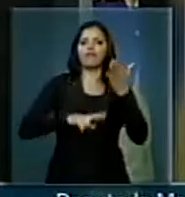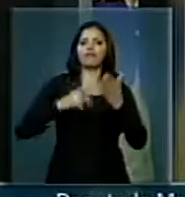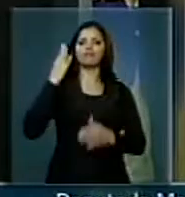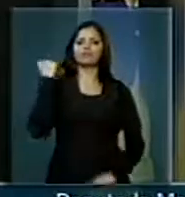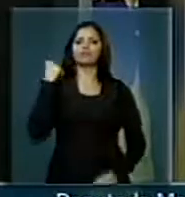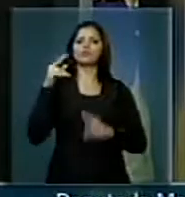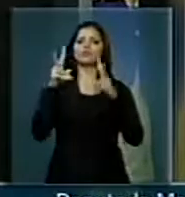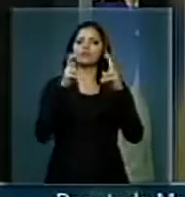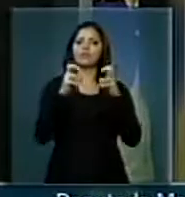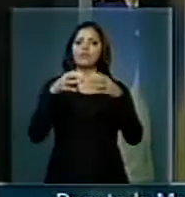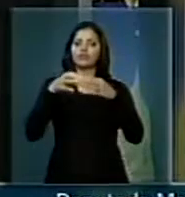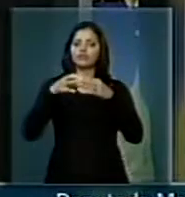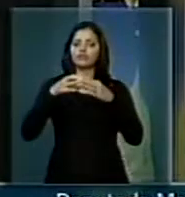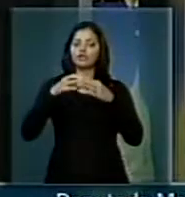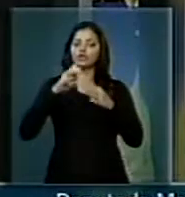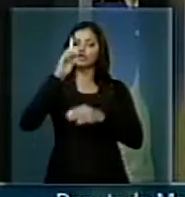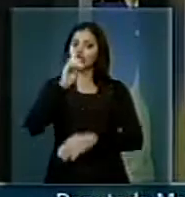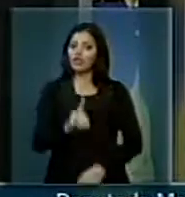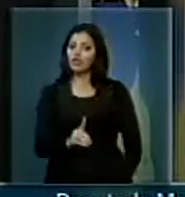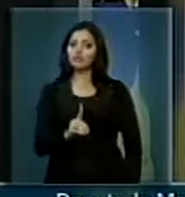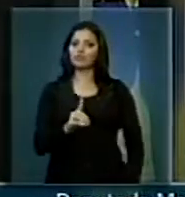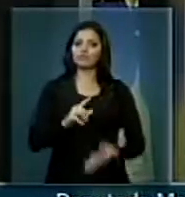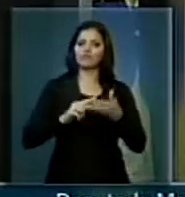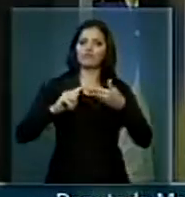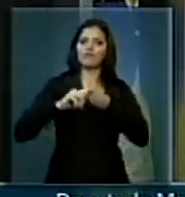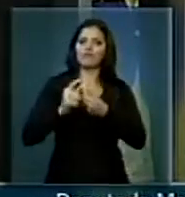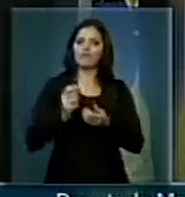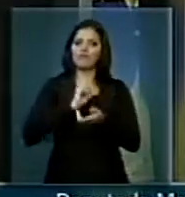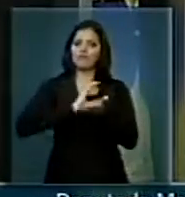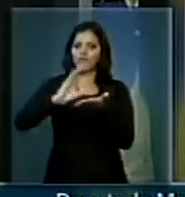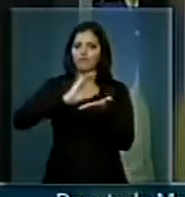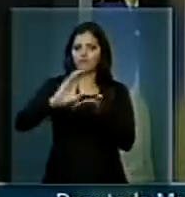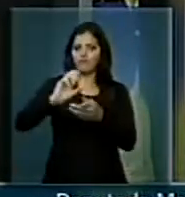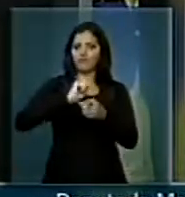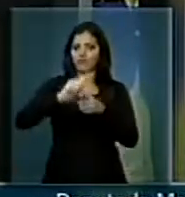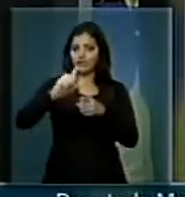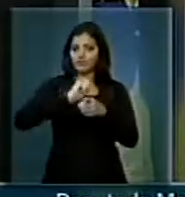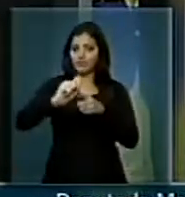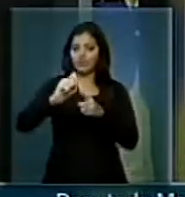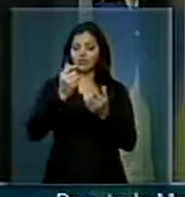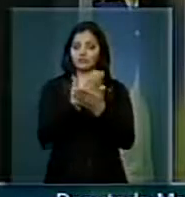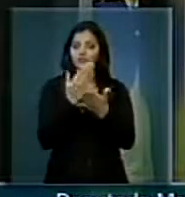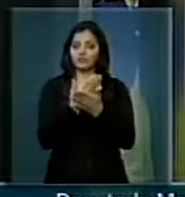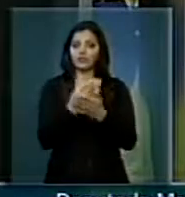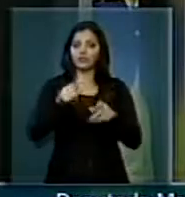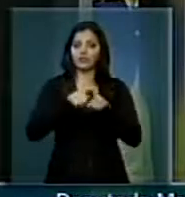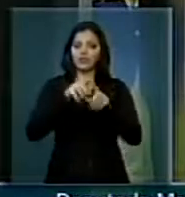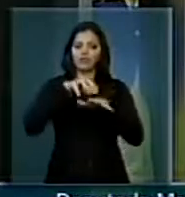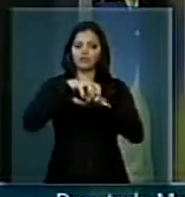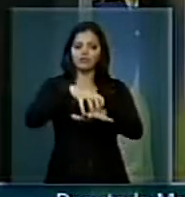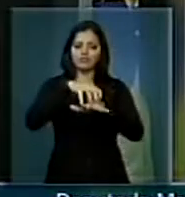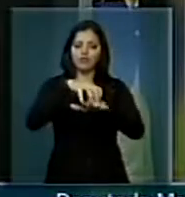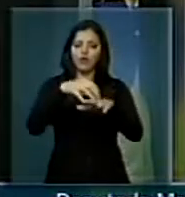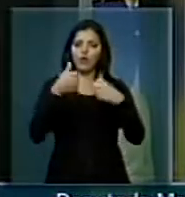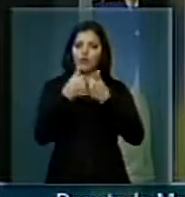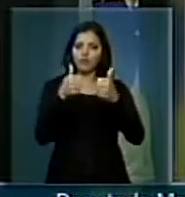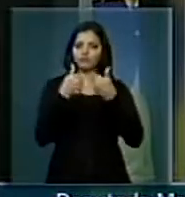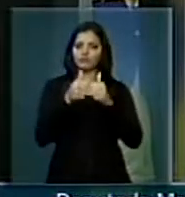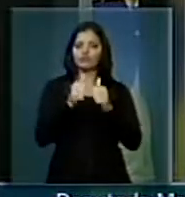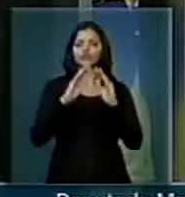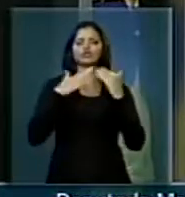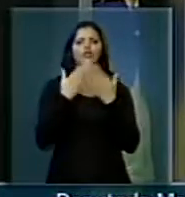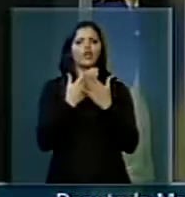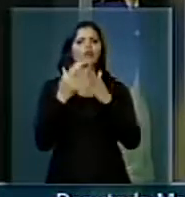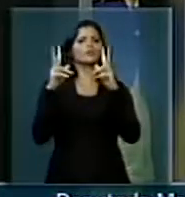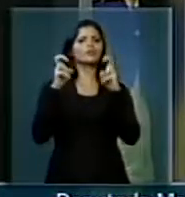nos temas do dos direitos ao financiamento estudantil e ao transporte escolar. O